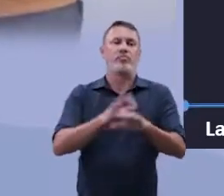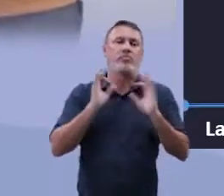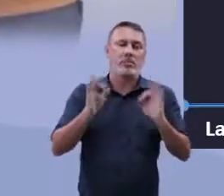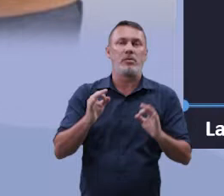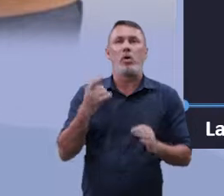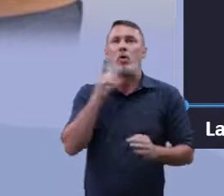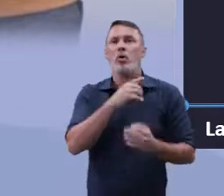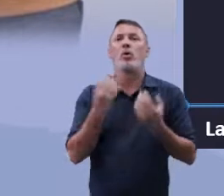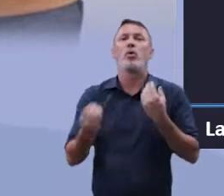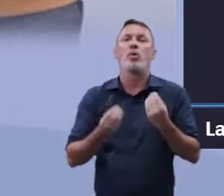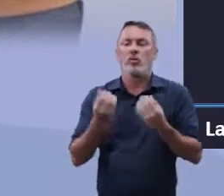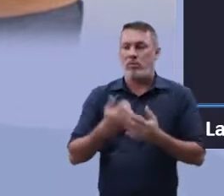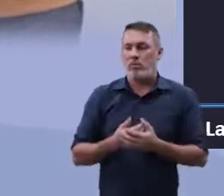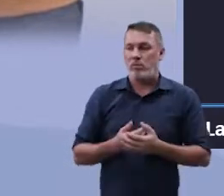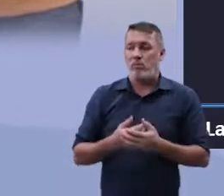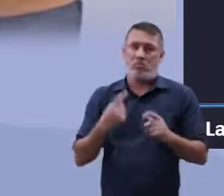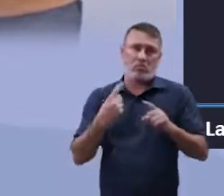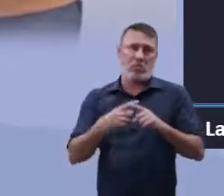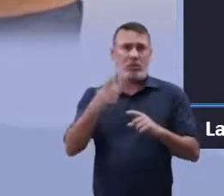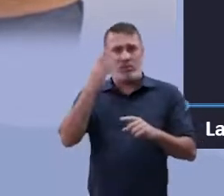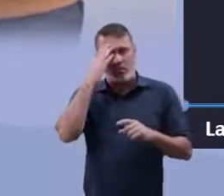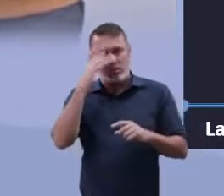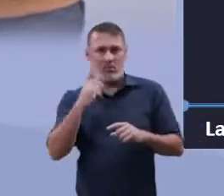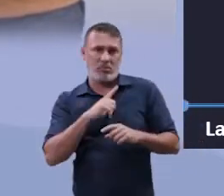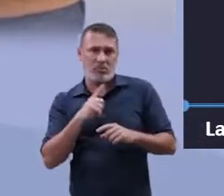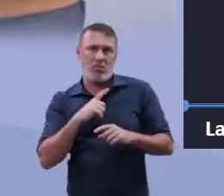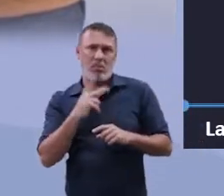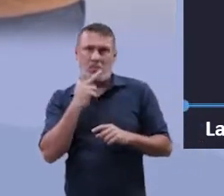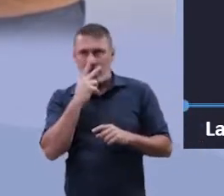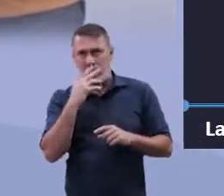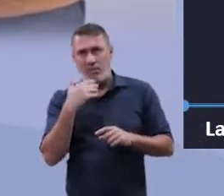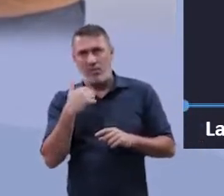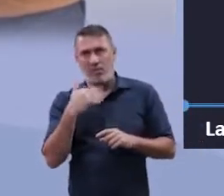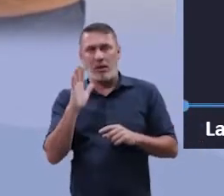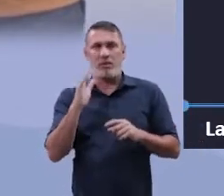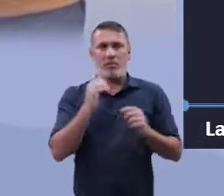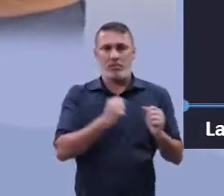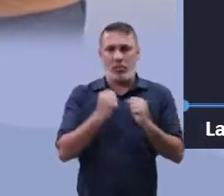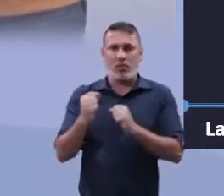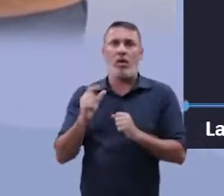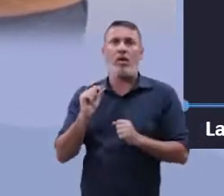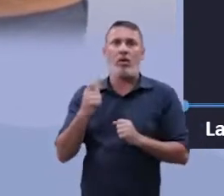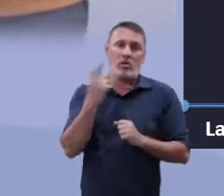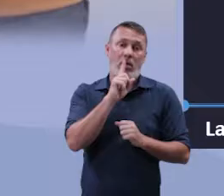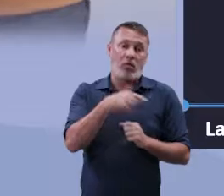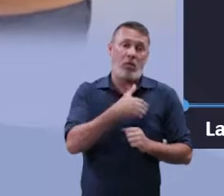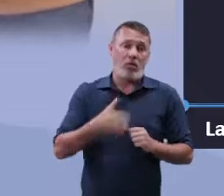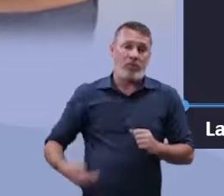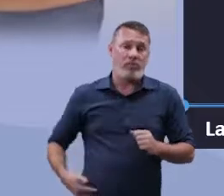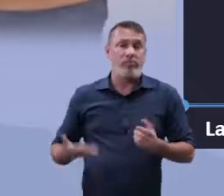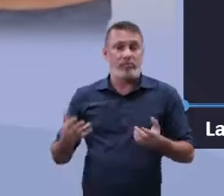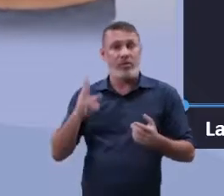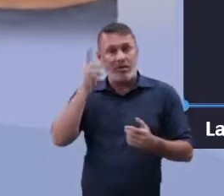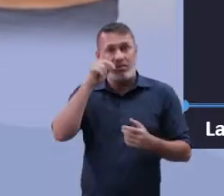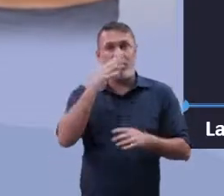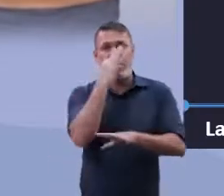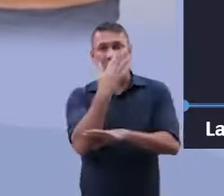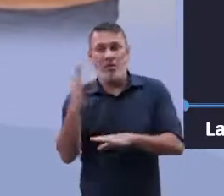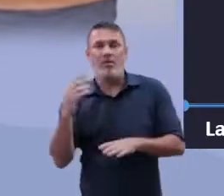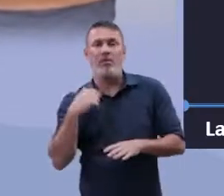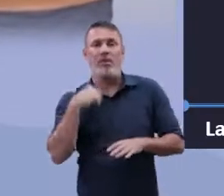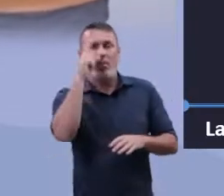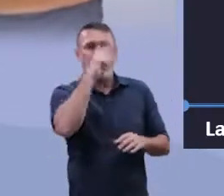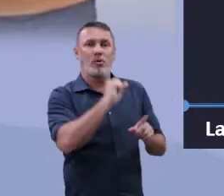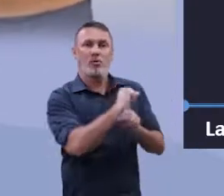inclusão, porque ali até, né, quem tem vamos dizer assim, um maior poder é o governo. Lembra no meio ambiente? Eu